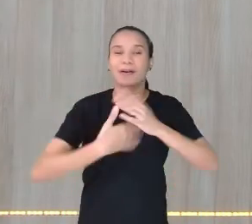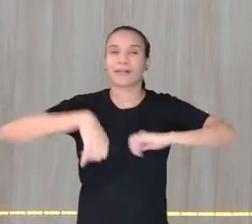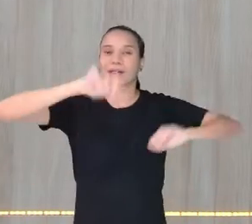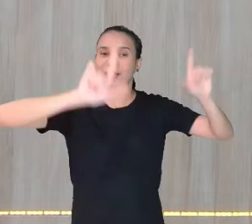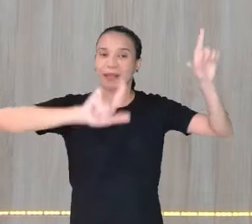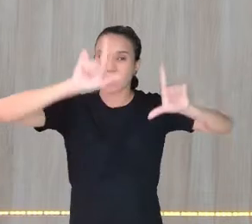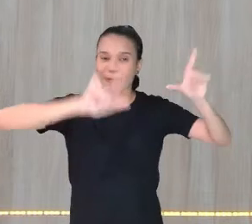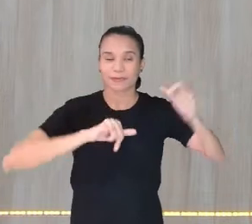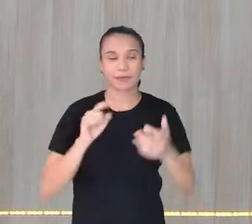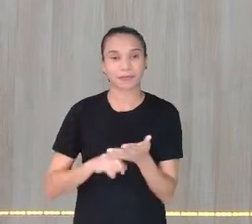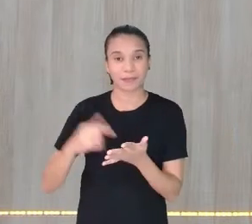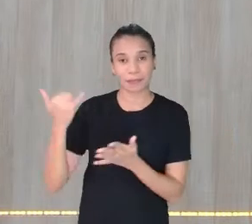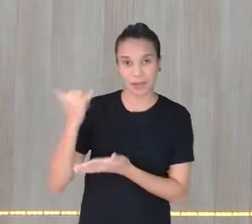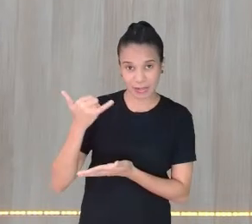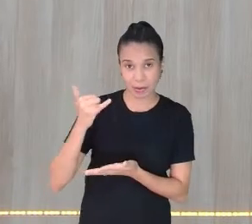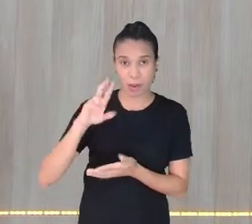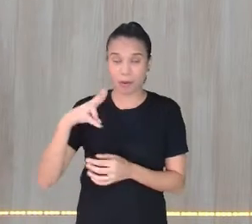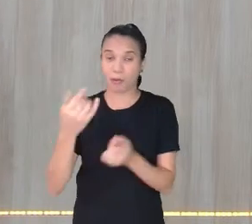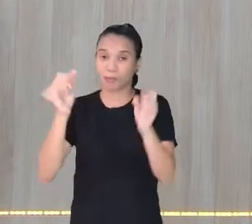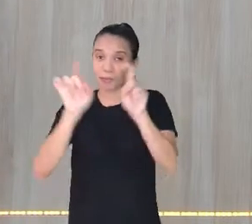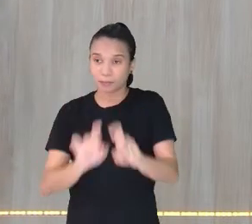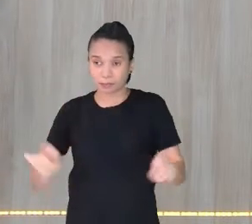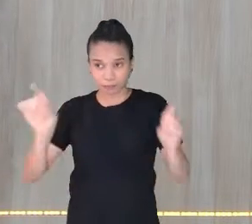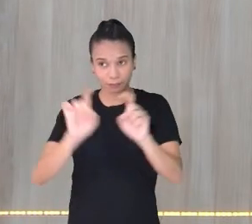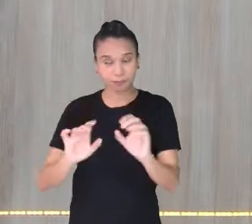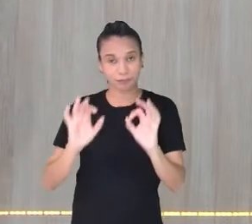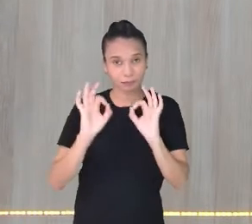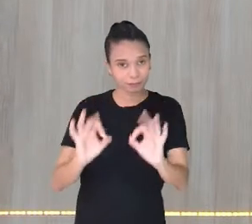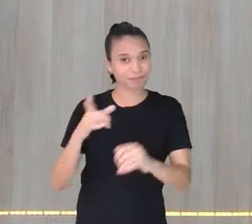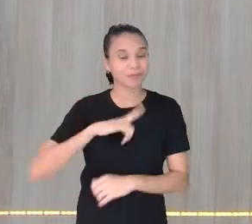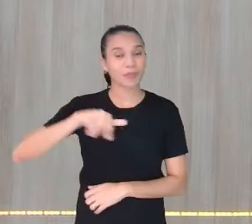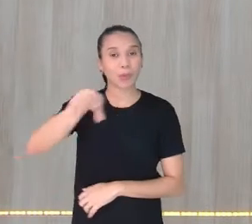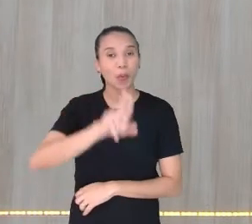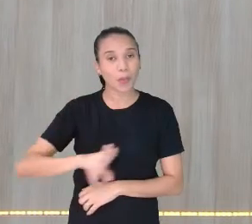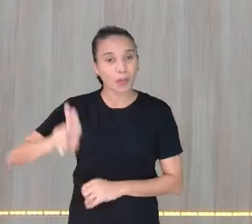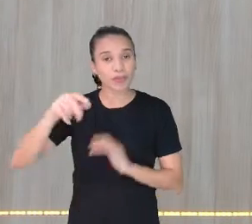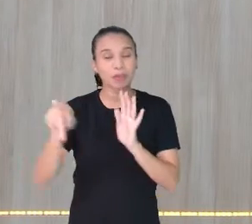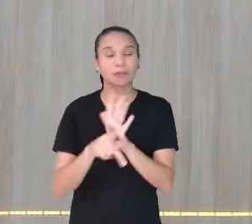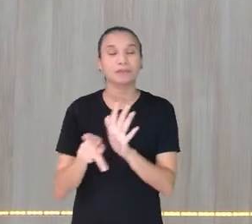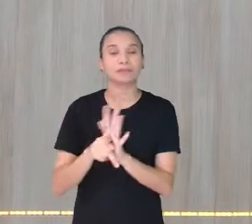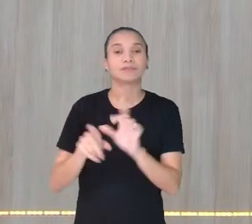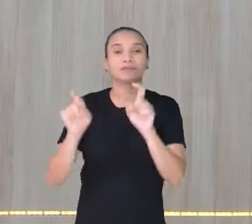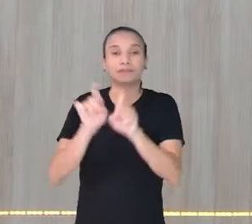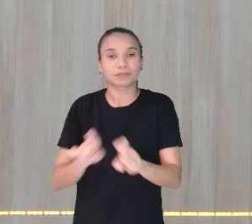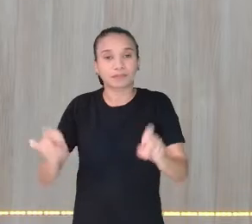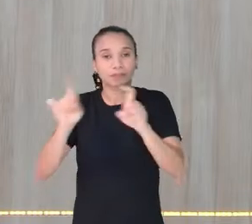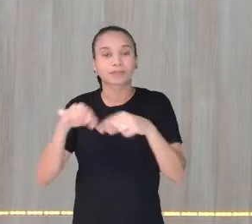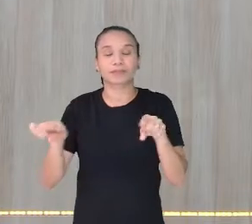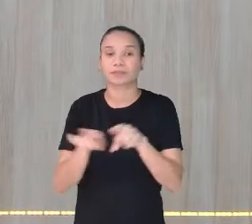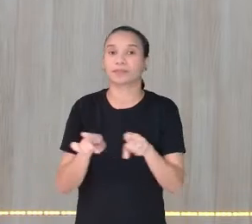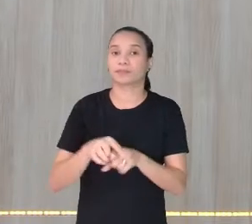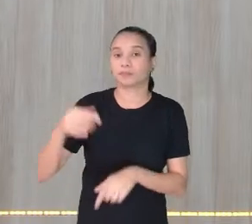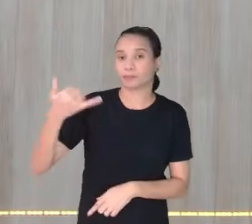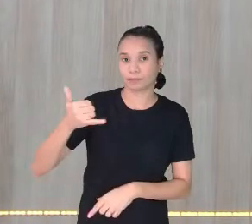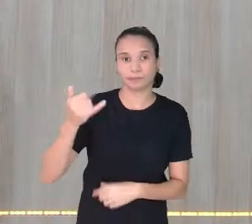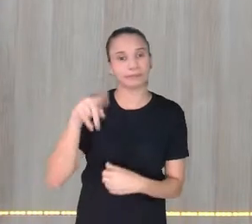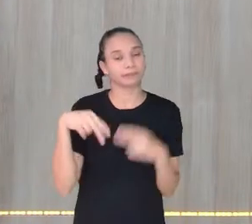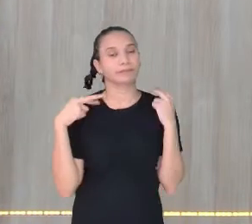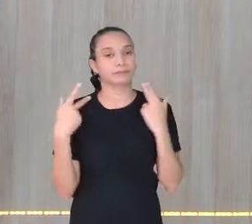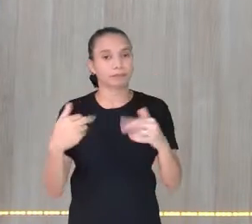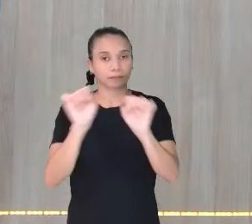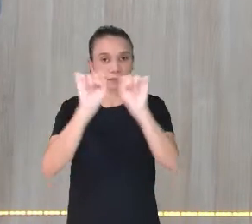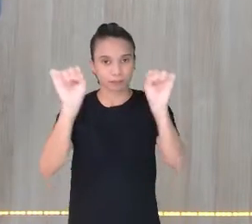TV, do celular ou do computador, certo? Através do computador e do celular é pelo mesmo